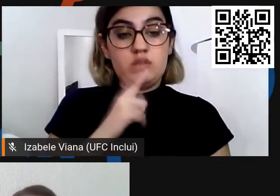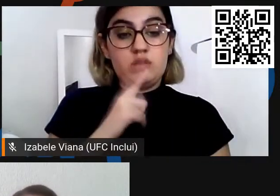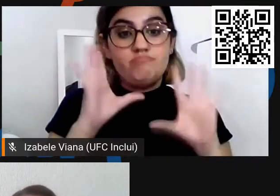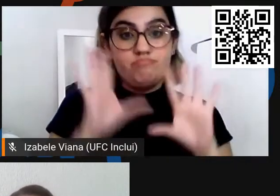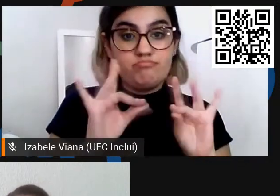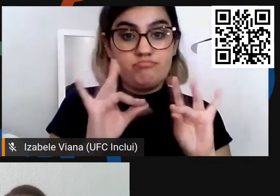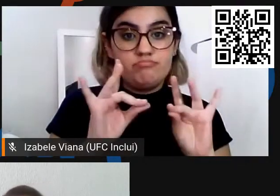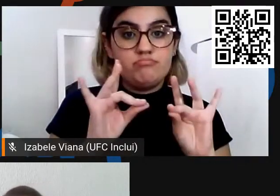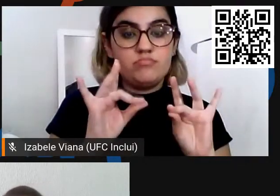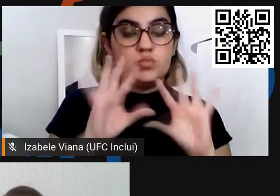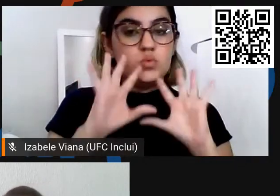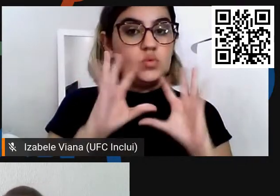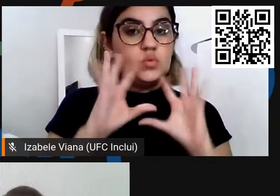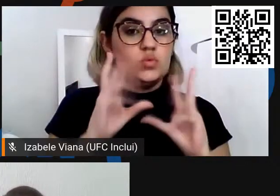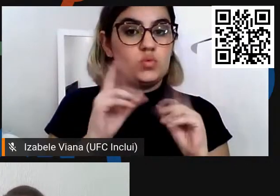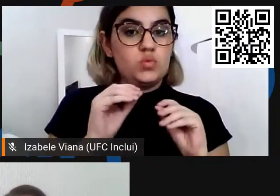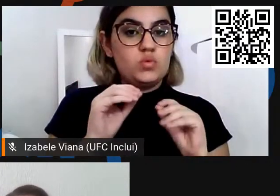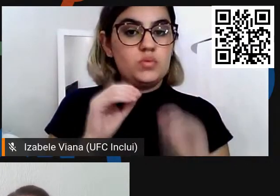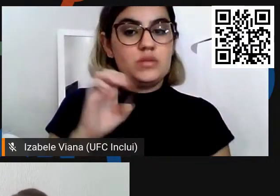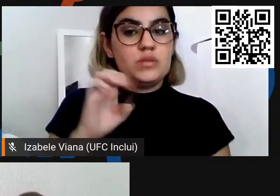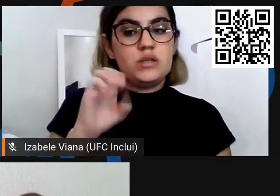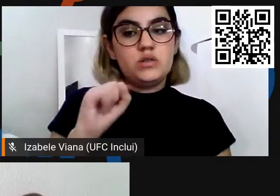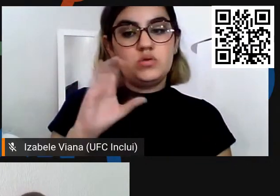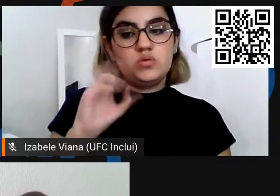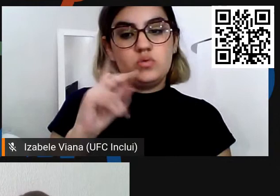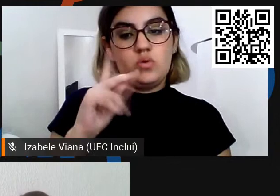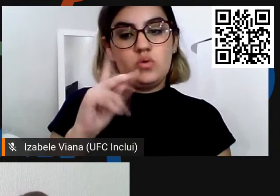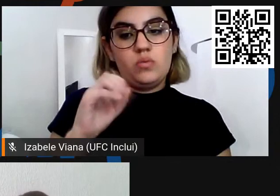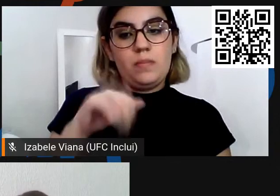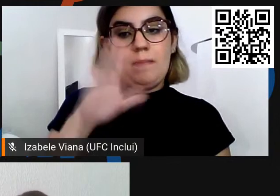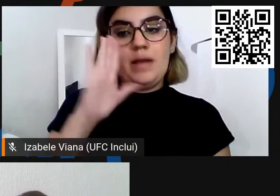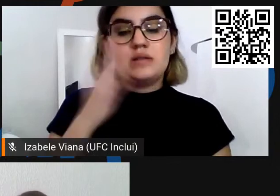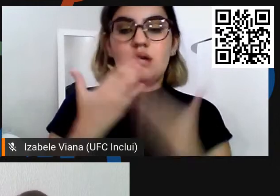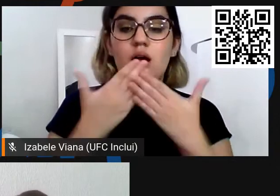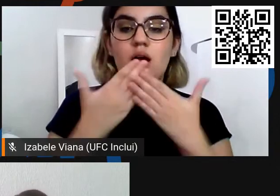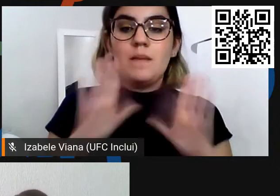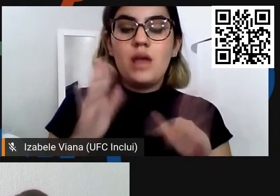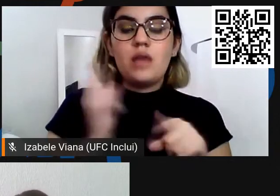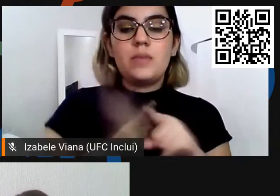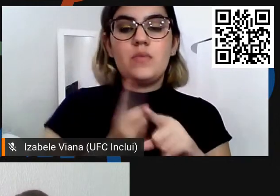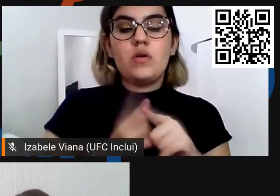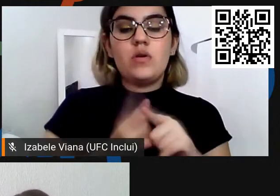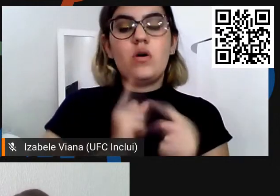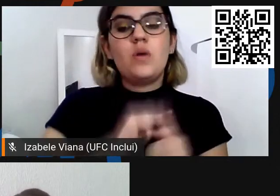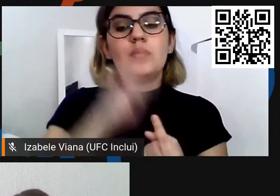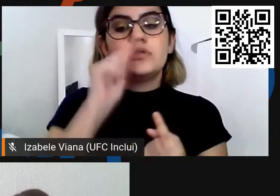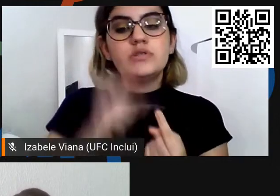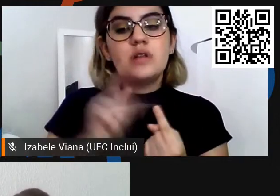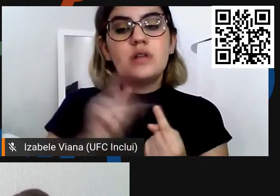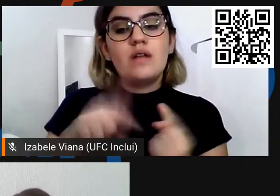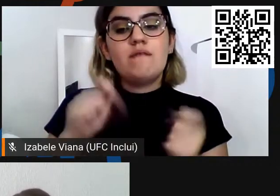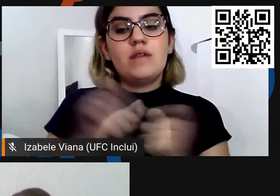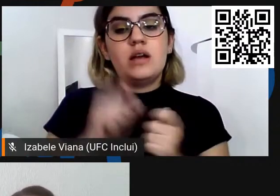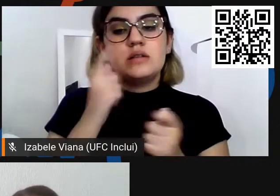A de escopo, ela é um pouco mais aberta, porque o objetivo dela é fazer esse levantamento inicial.